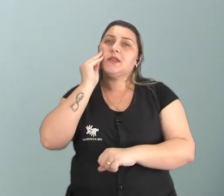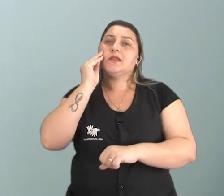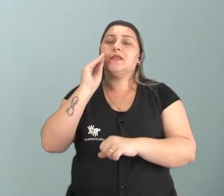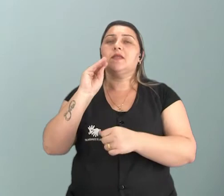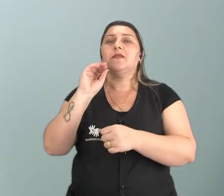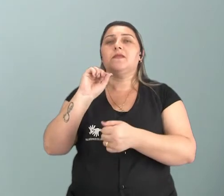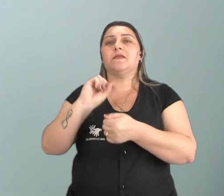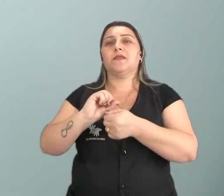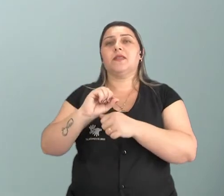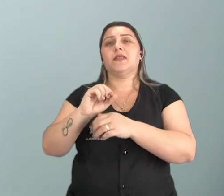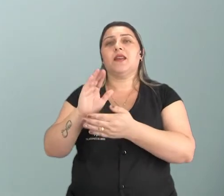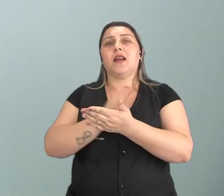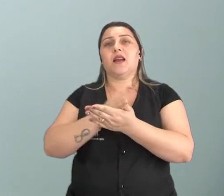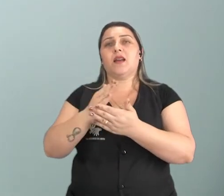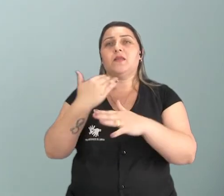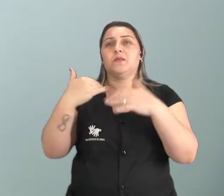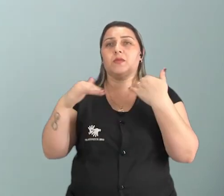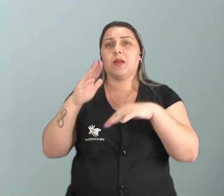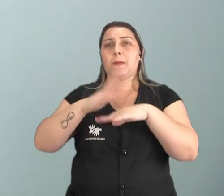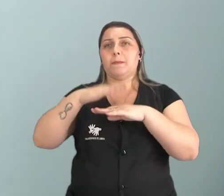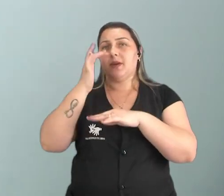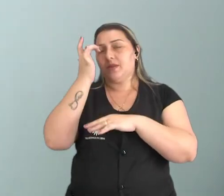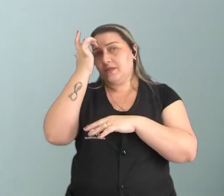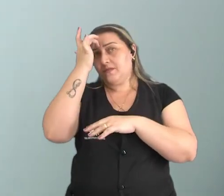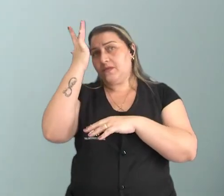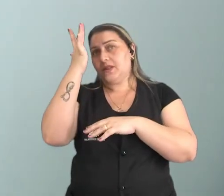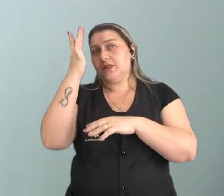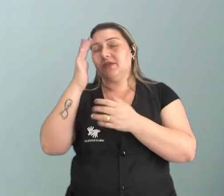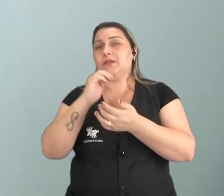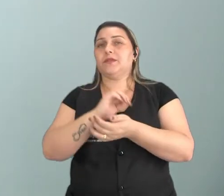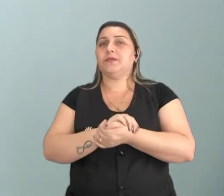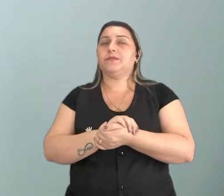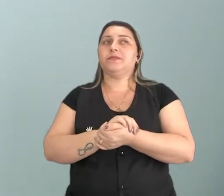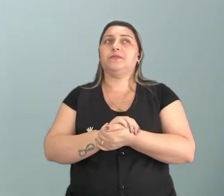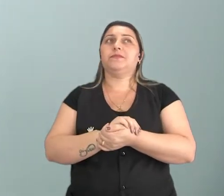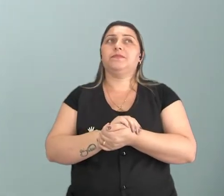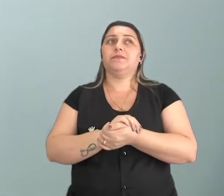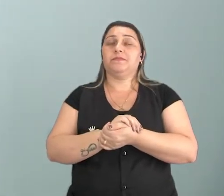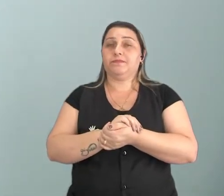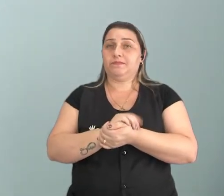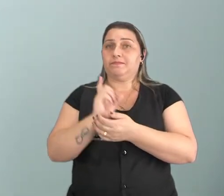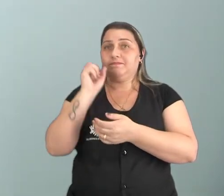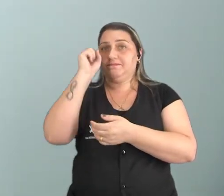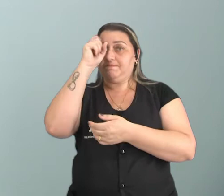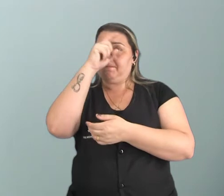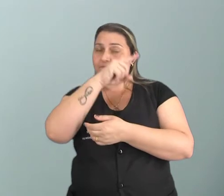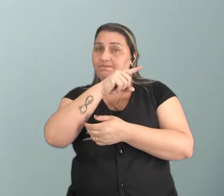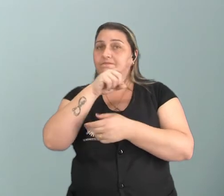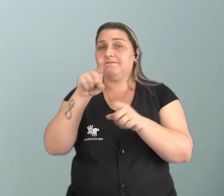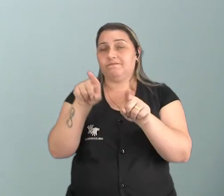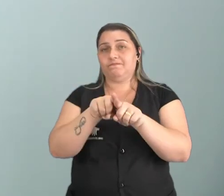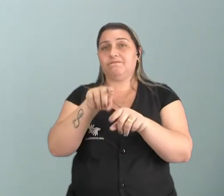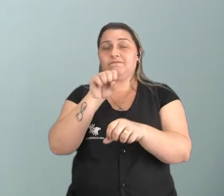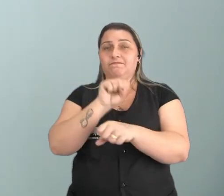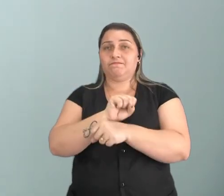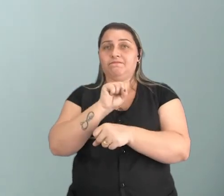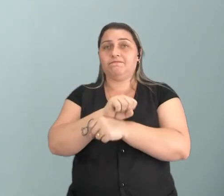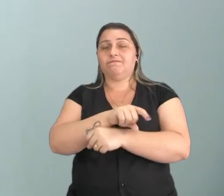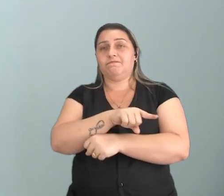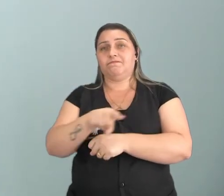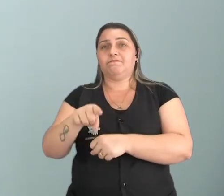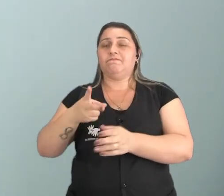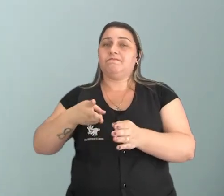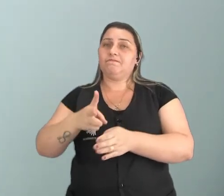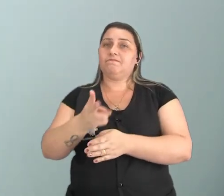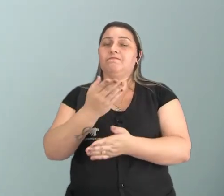alguns movimentos mais fáceis inicialmente para ir colocando níveis de dificuldade. Eu espero que vocês